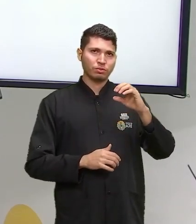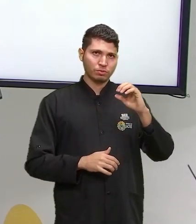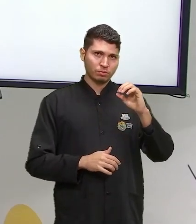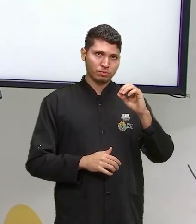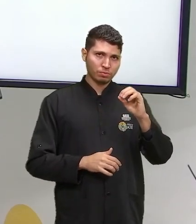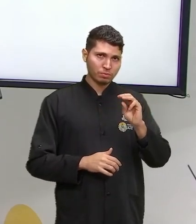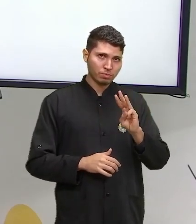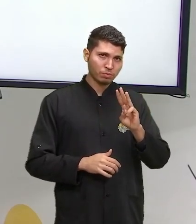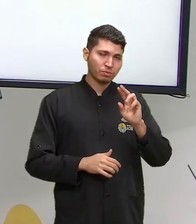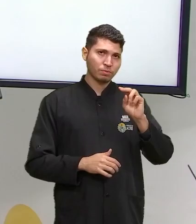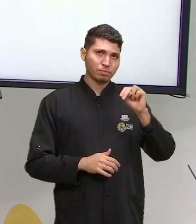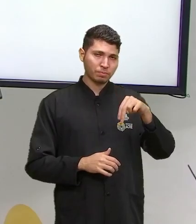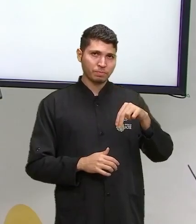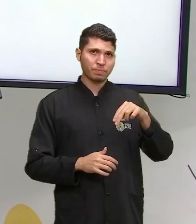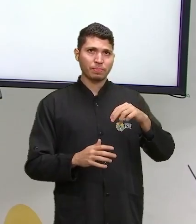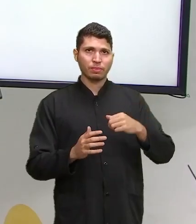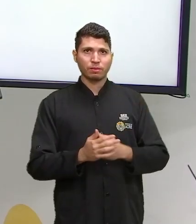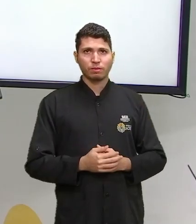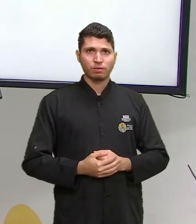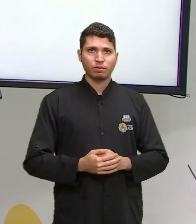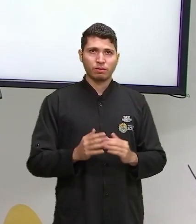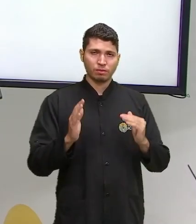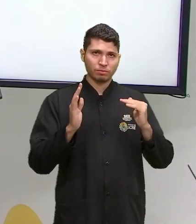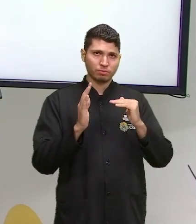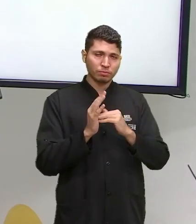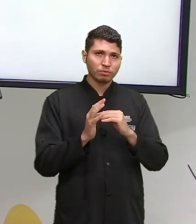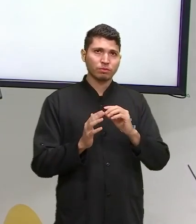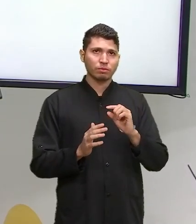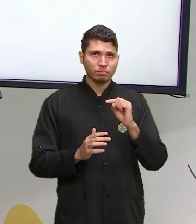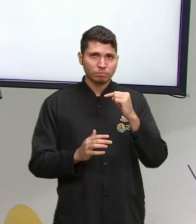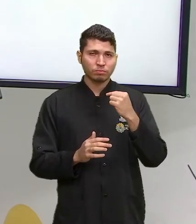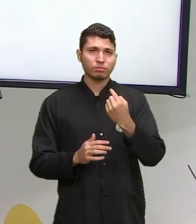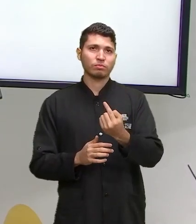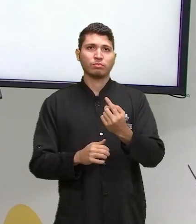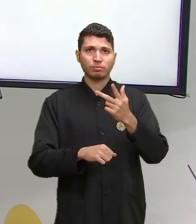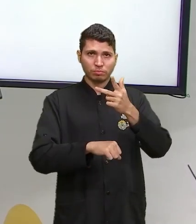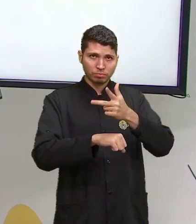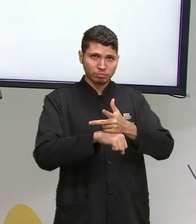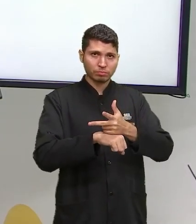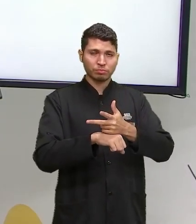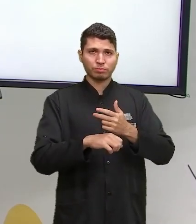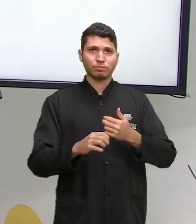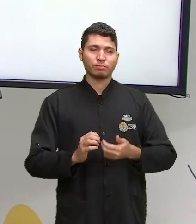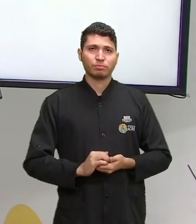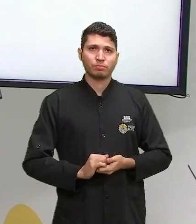Pessoal, aqui eu me despeço de vocês, tá bom? Espero ter ajudado e até a próxima.